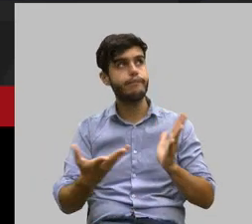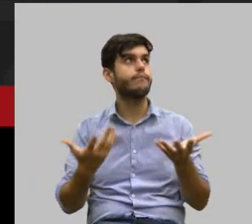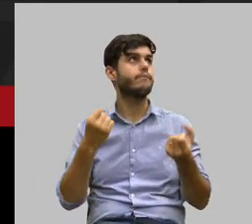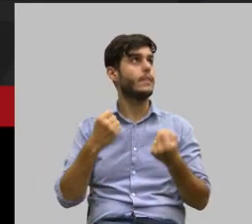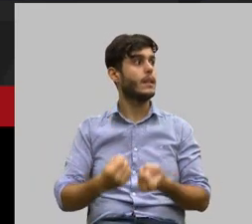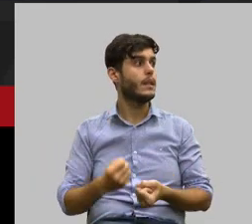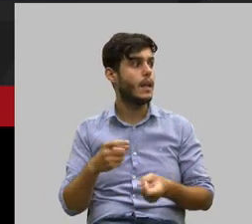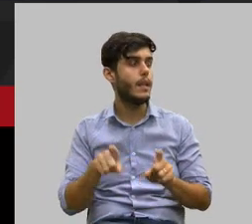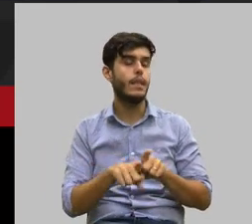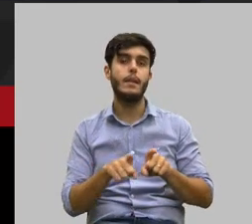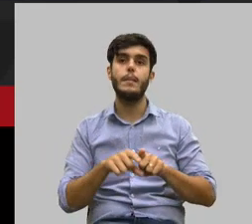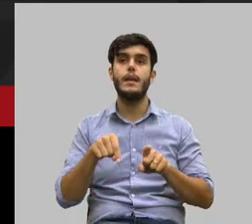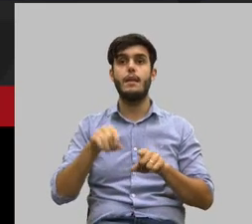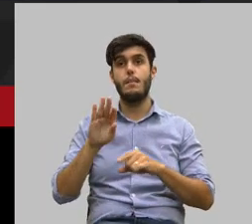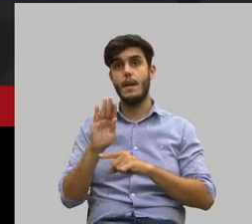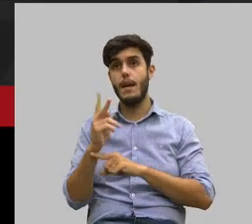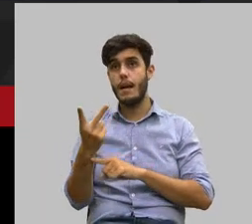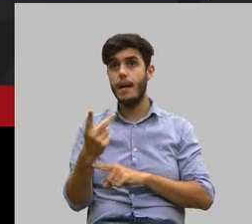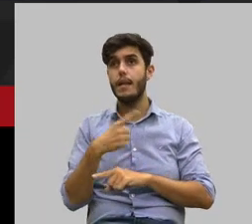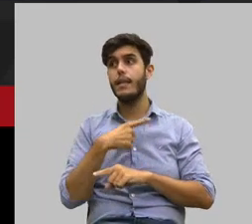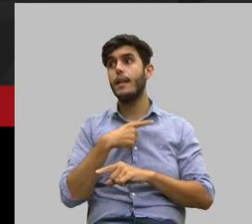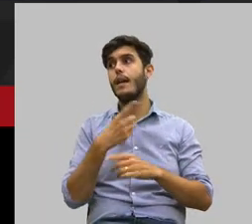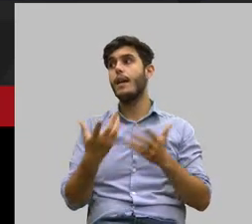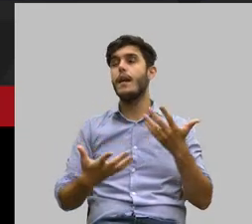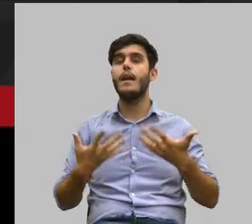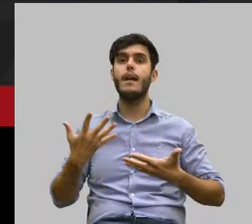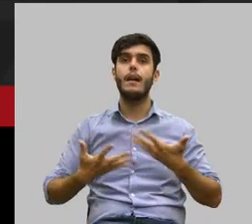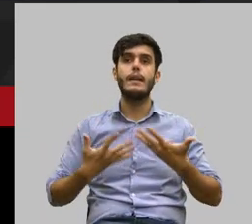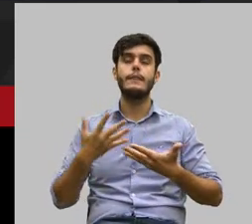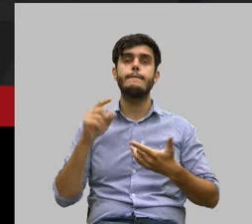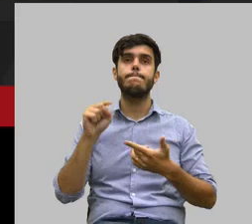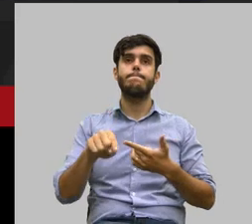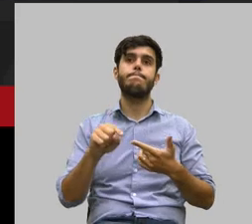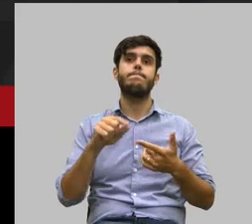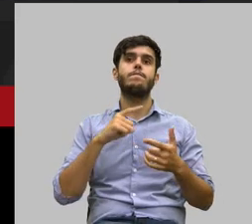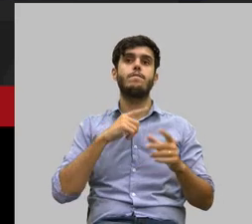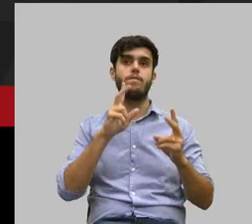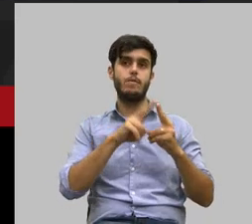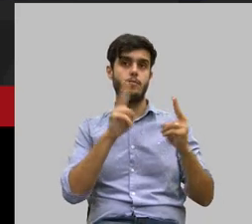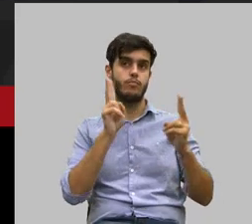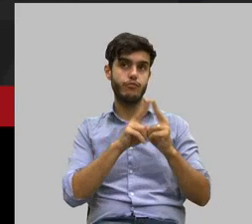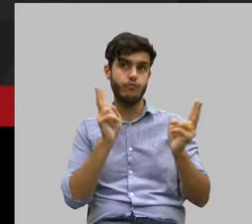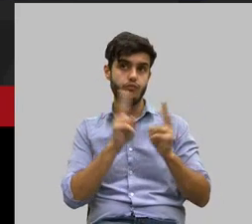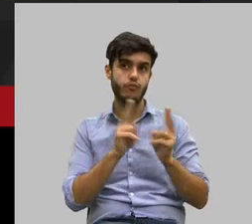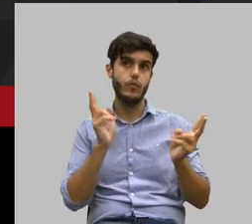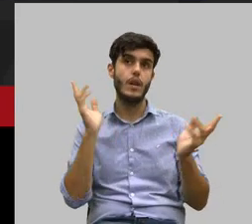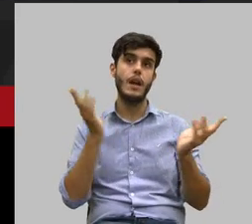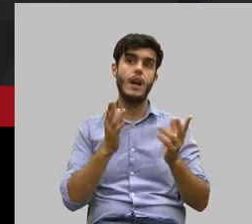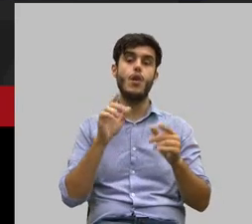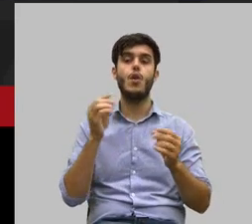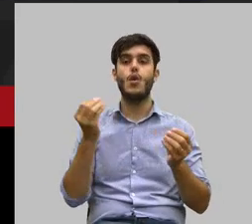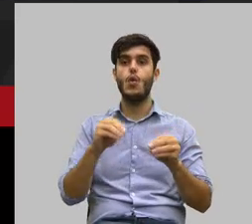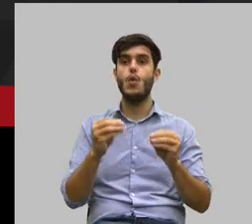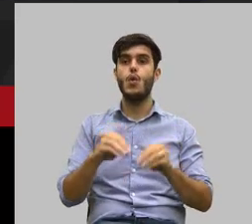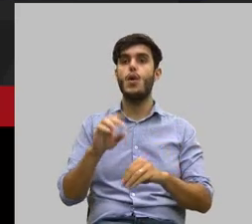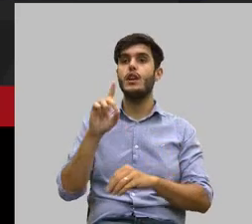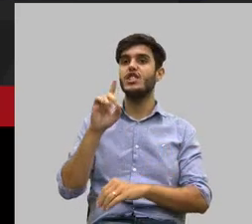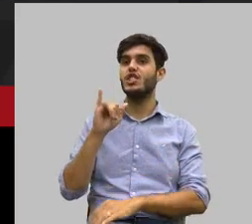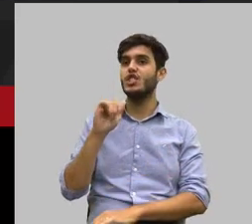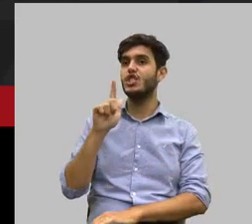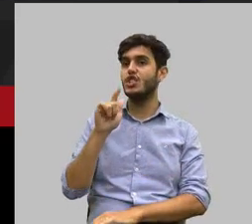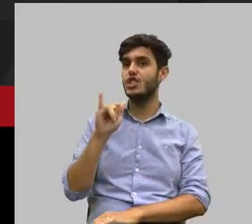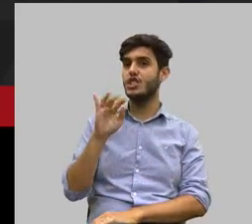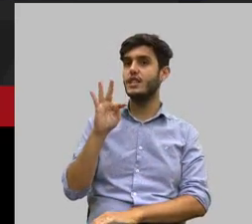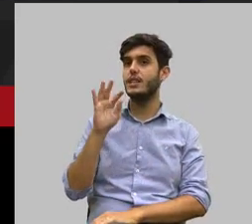em Belo Horizonte hoje a tramitação ela exclusivamente eletrônica estamos na fase de digitalização de todo o nosso